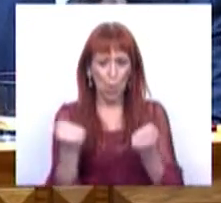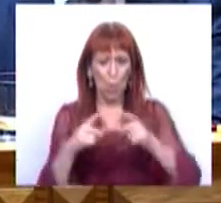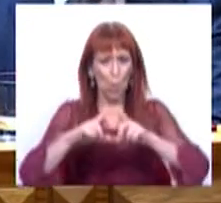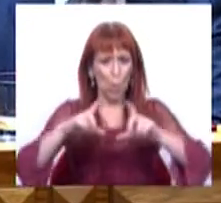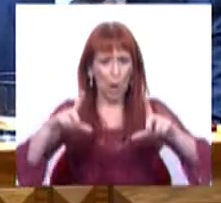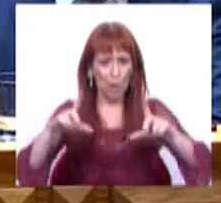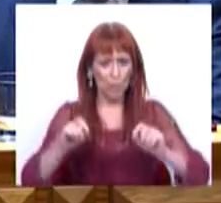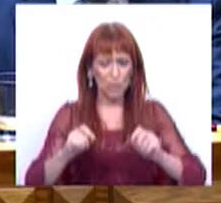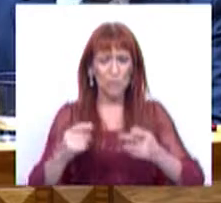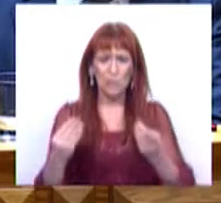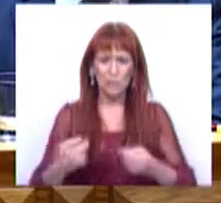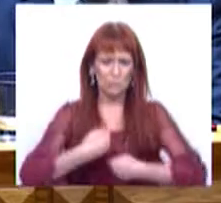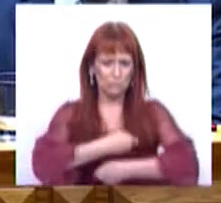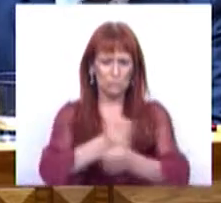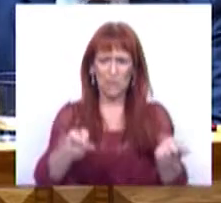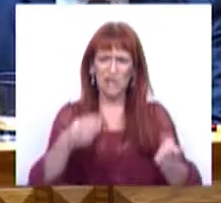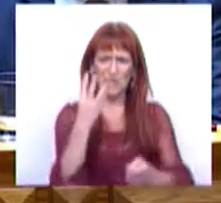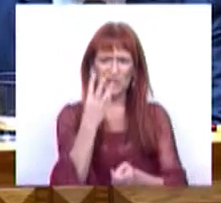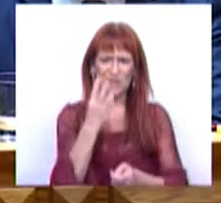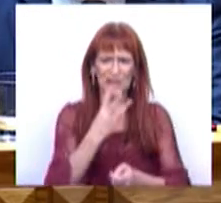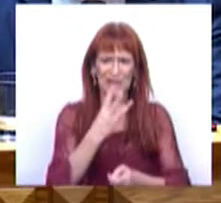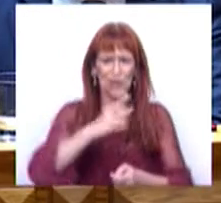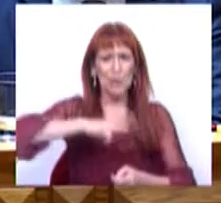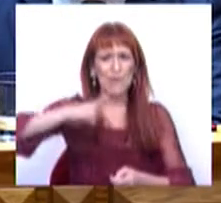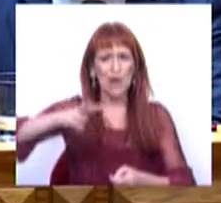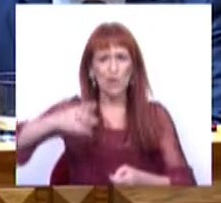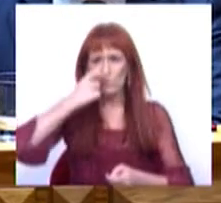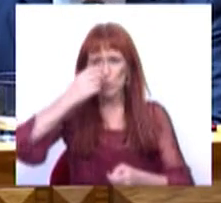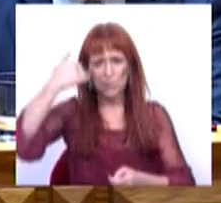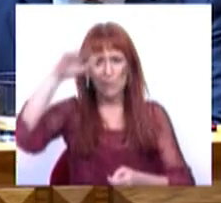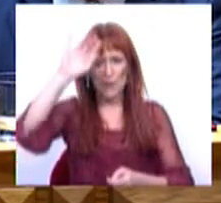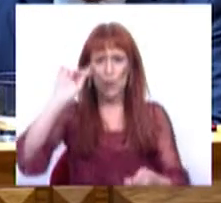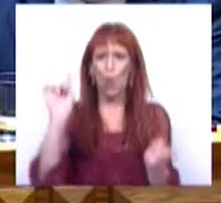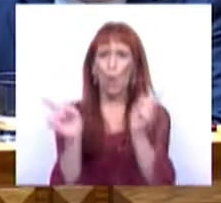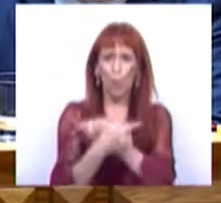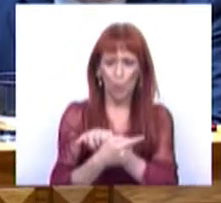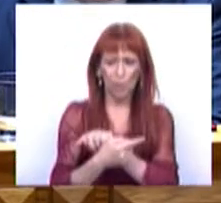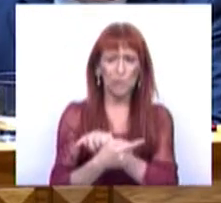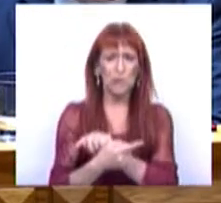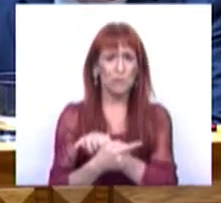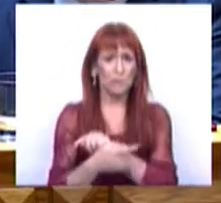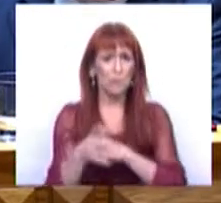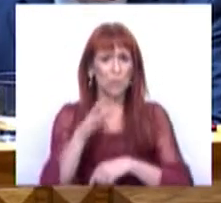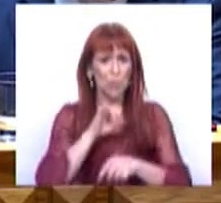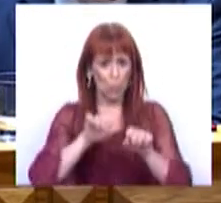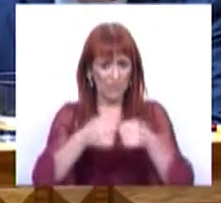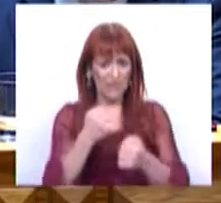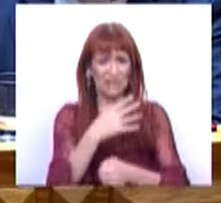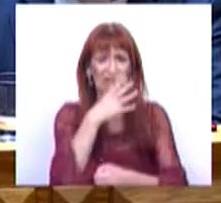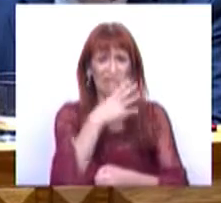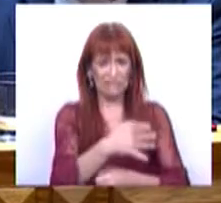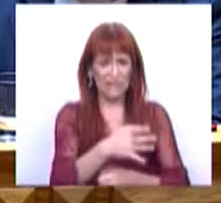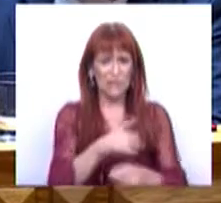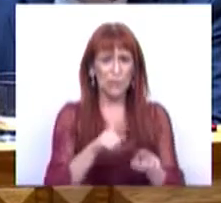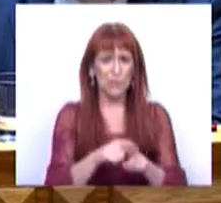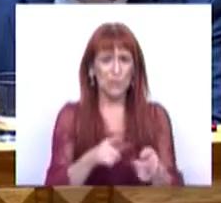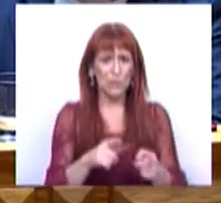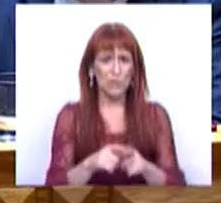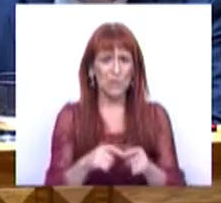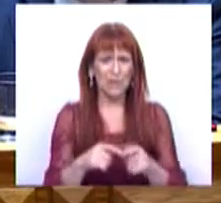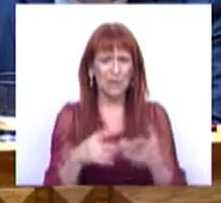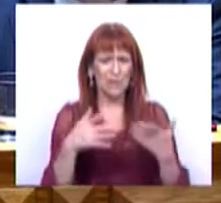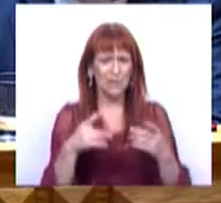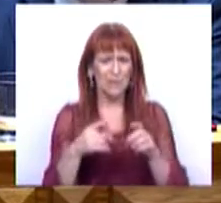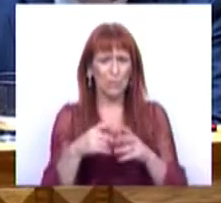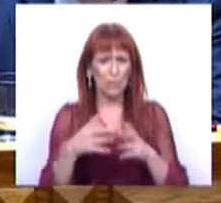autovoucher chegou a mais de 3 milhões de pessoas. Ao contrário daquilo que o seu partido veio dizer, de burocracia